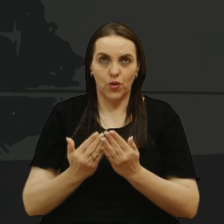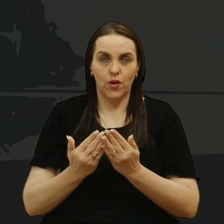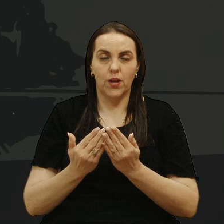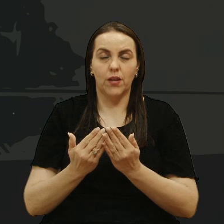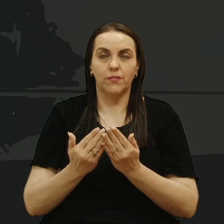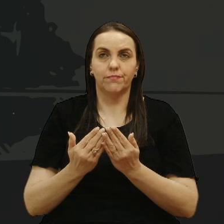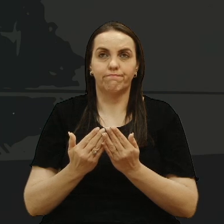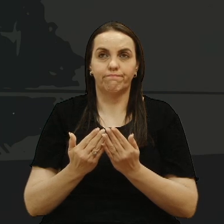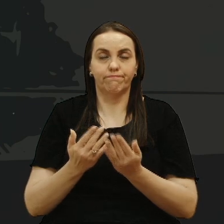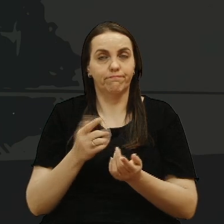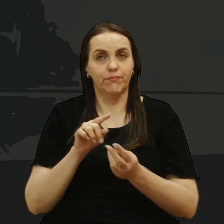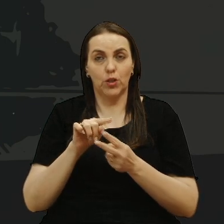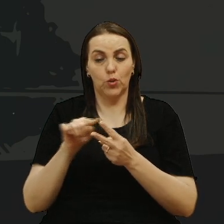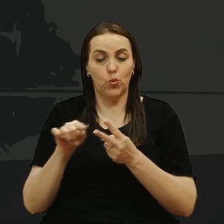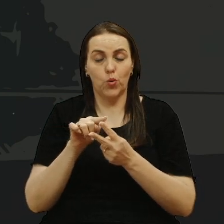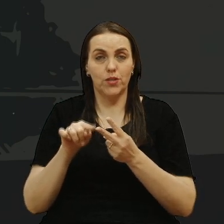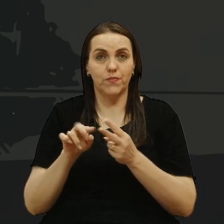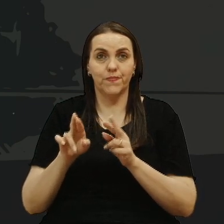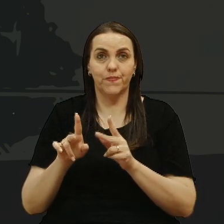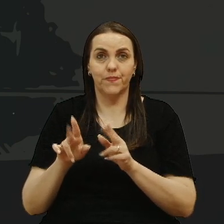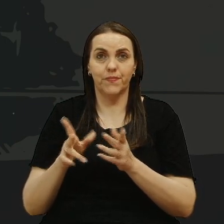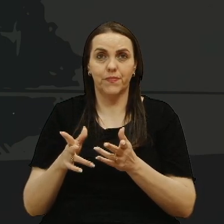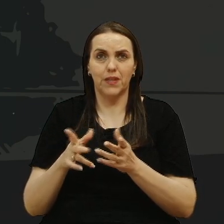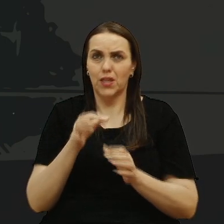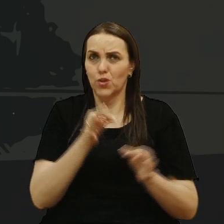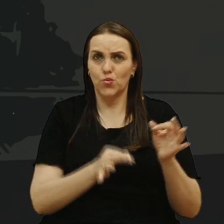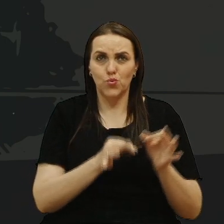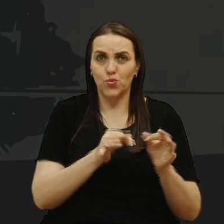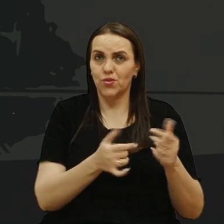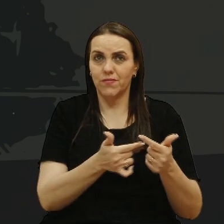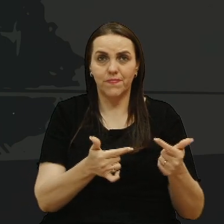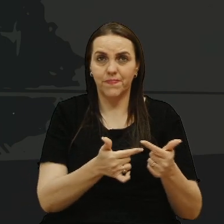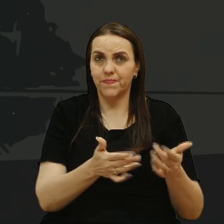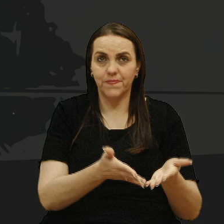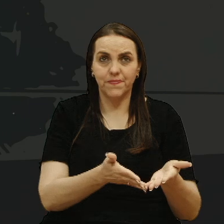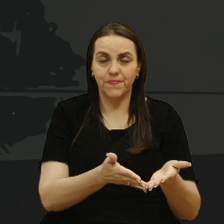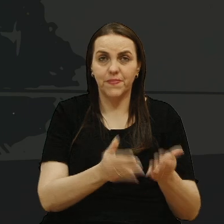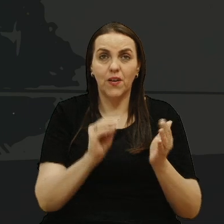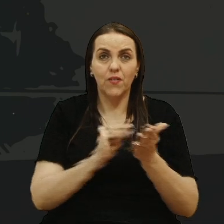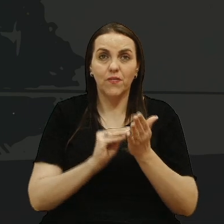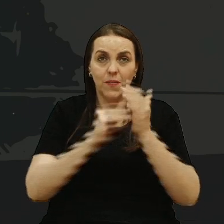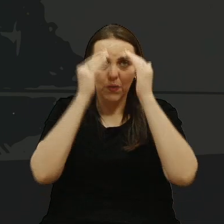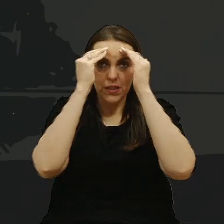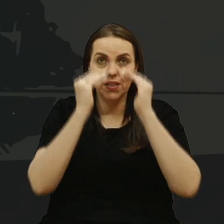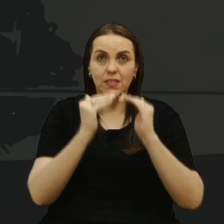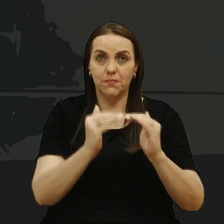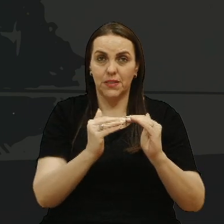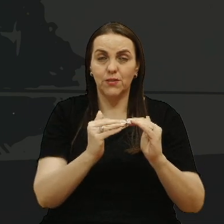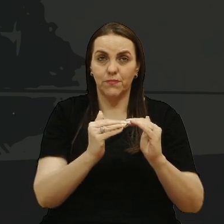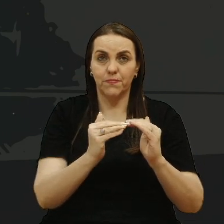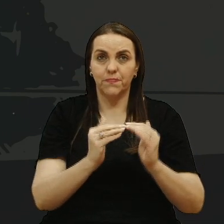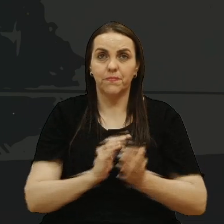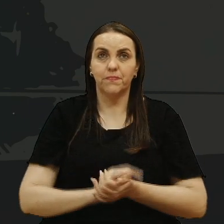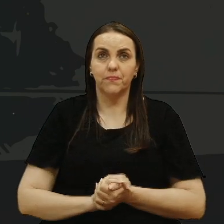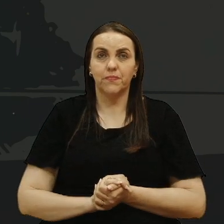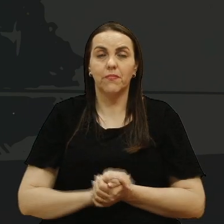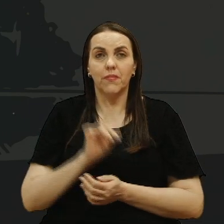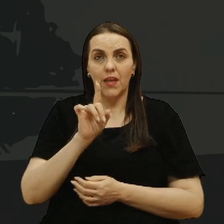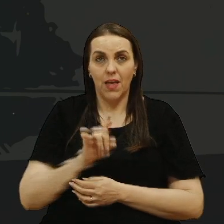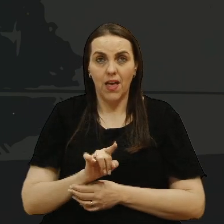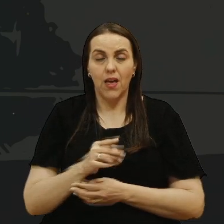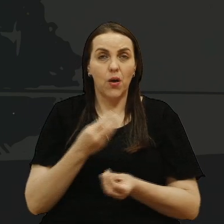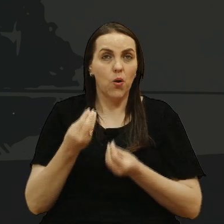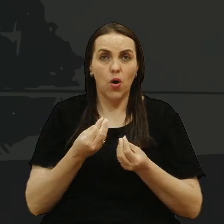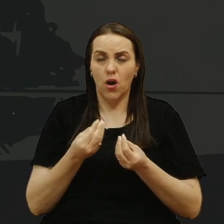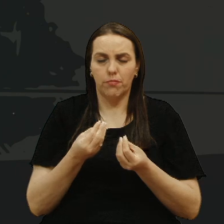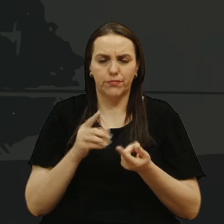Essa medida, além de injusta, é desrespeitosa. É um